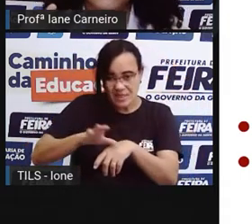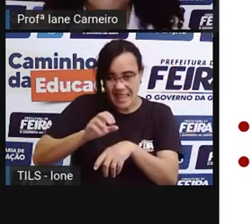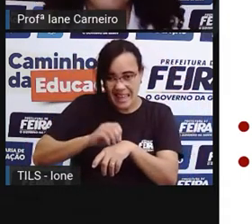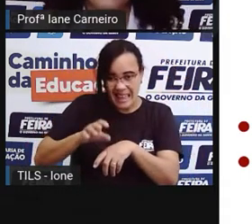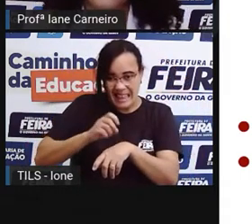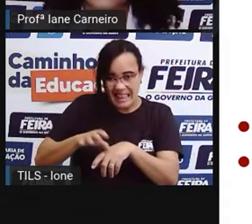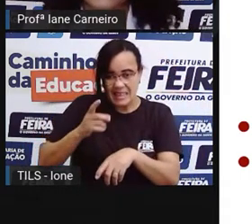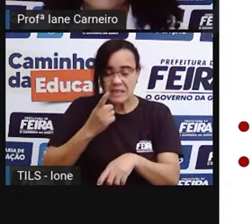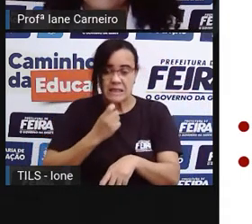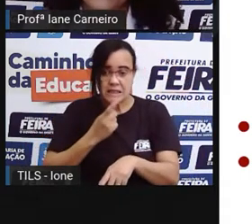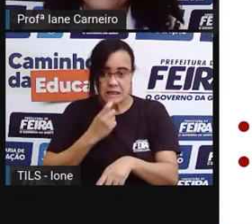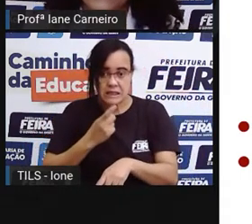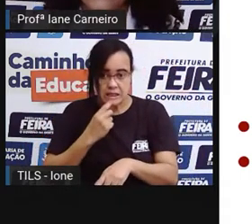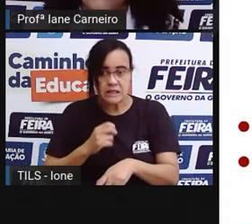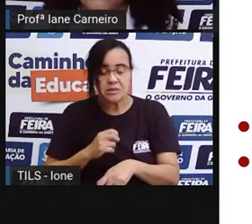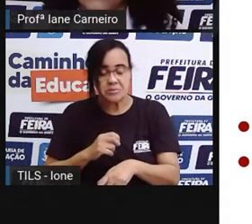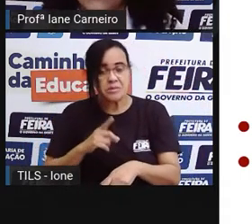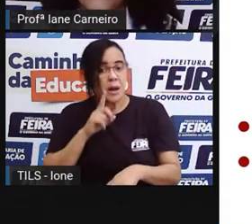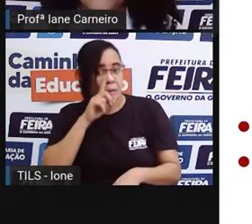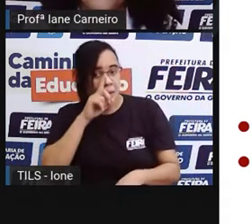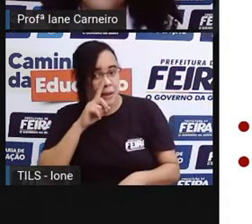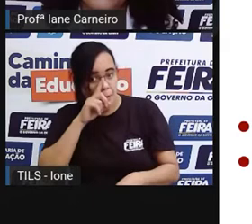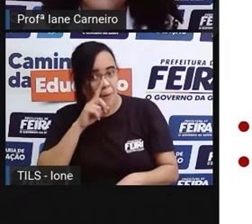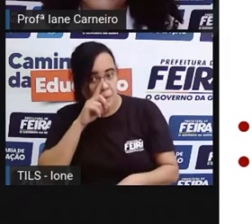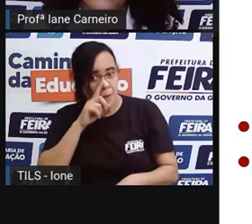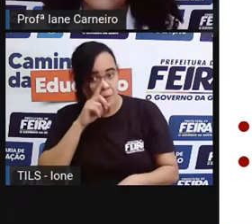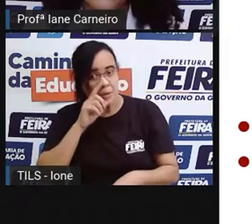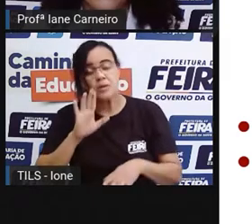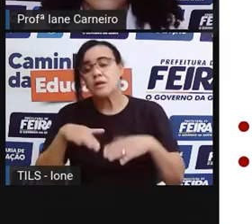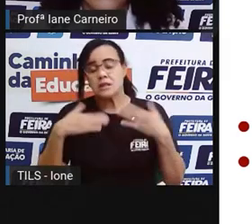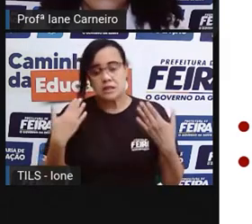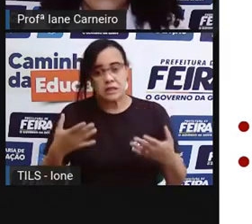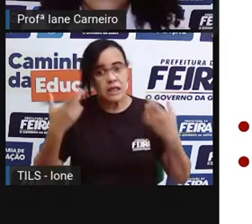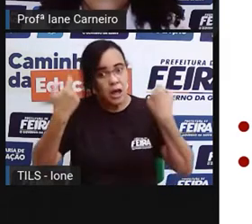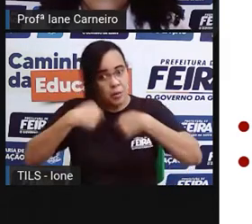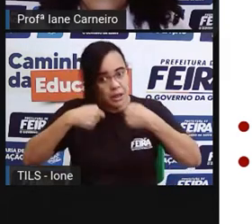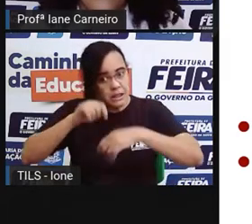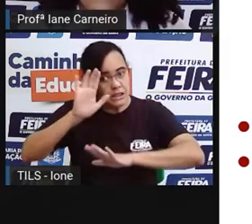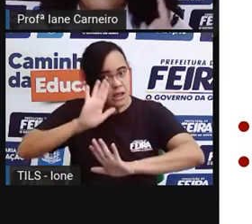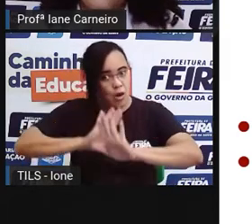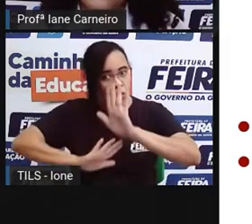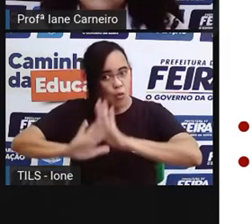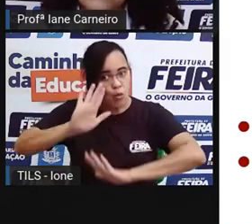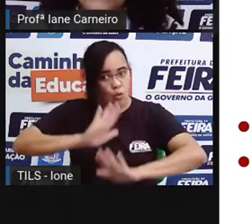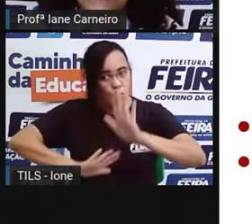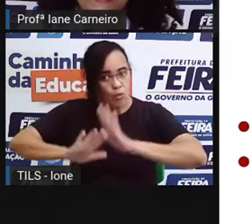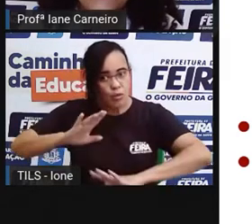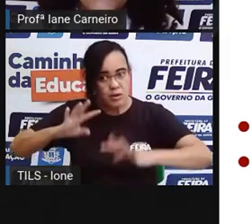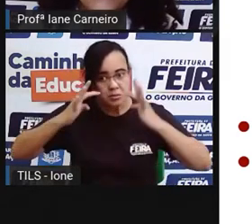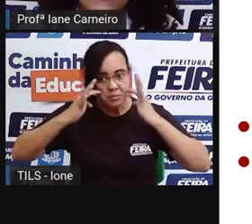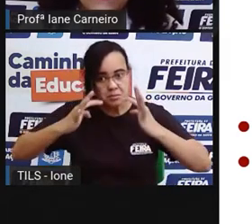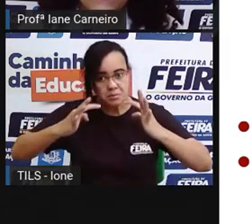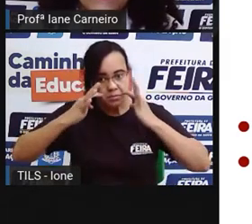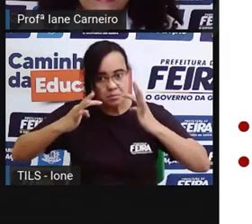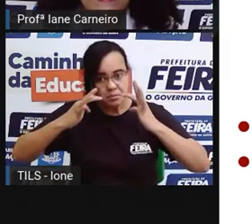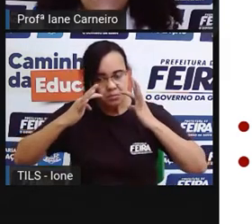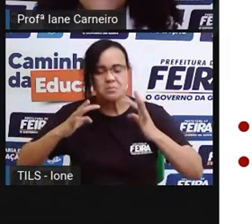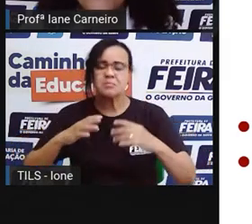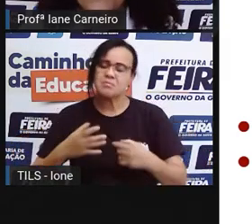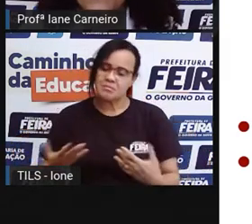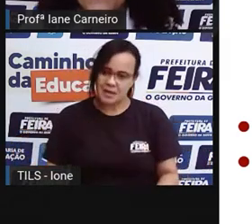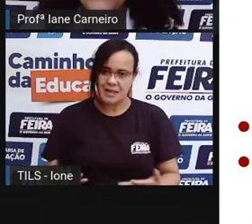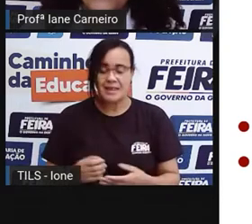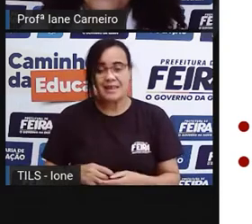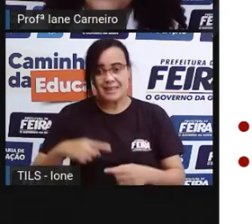poderia cortar a mão de quem está mexendo, né, no lixo. Então, a gente tem que ter esse cuidado, né?